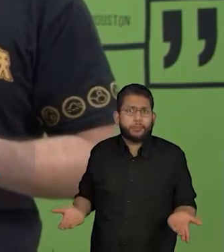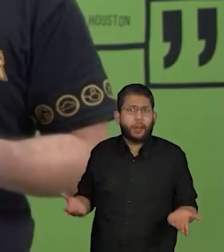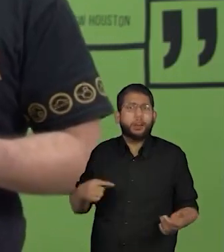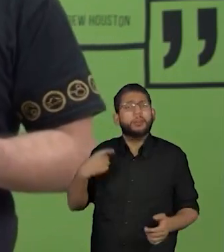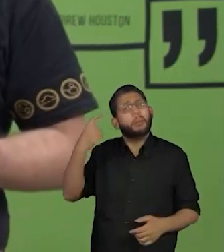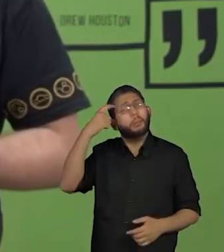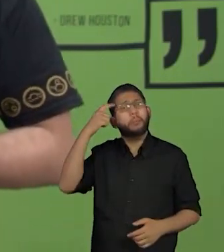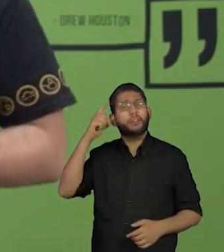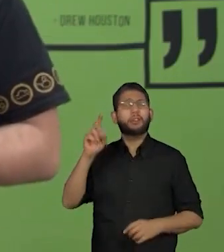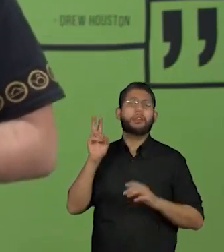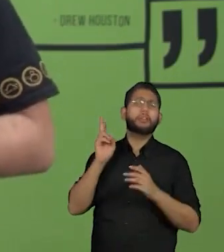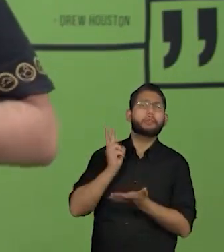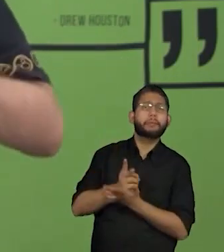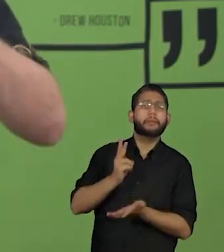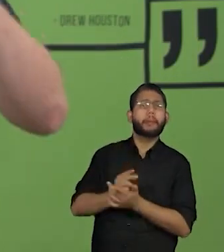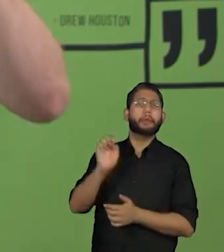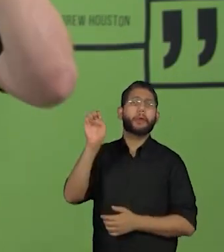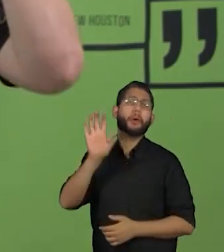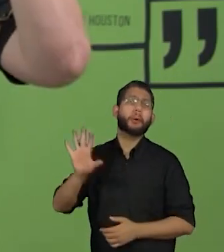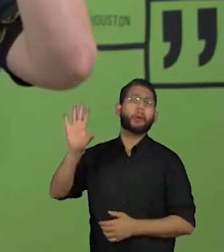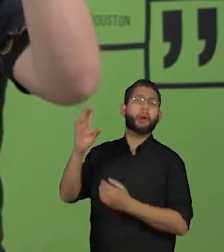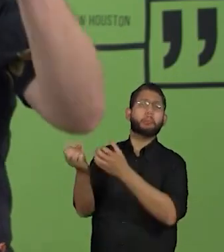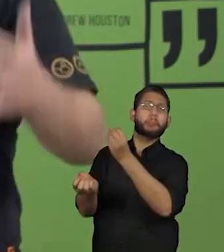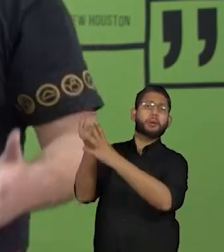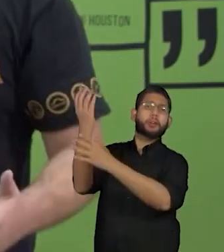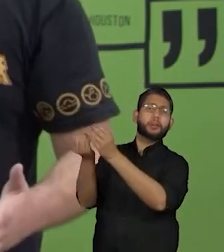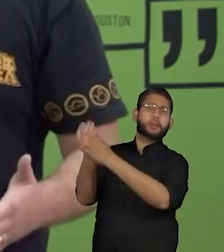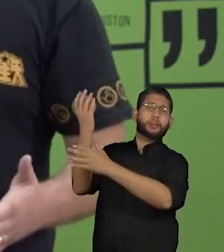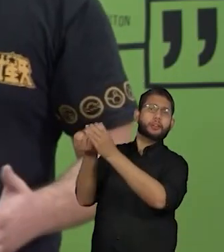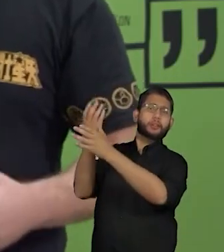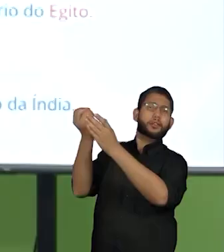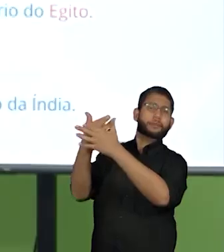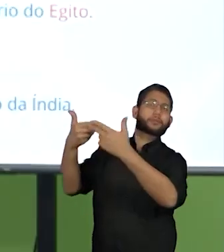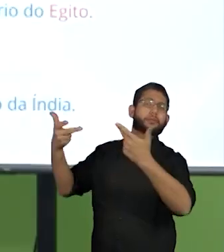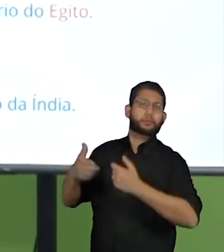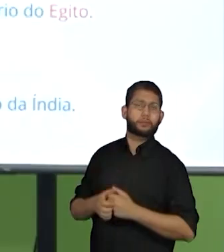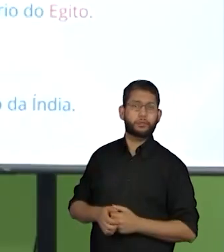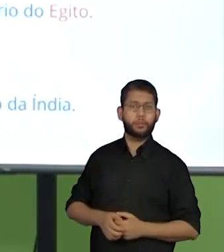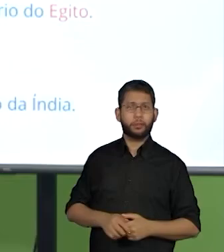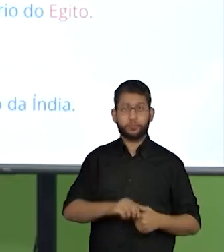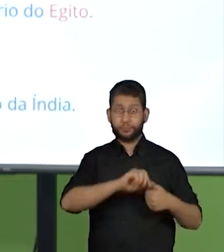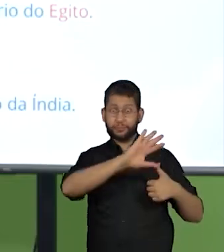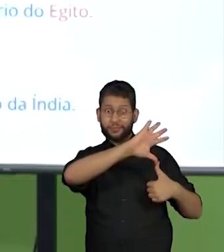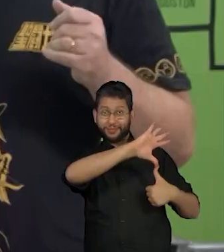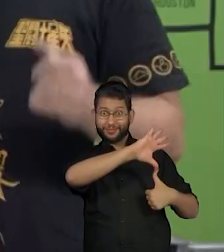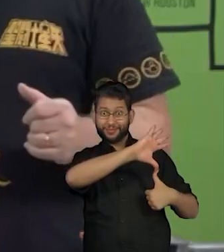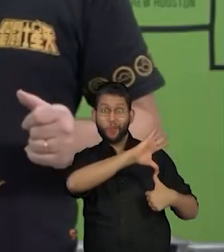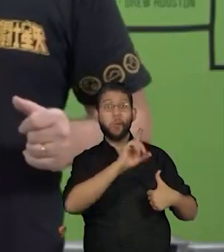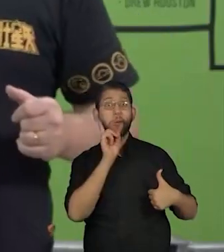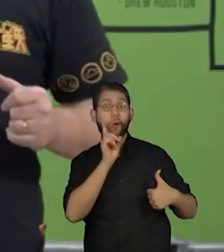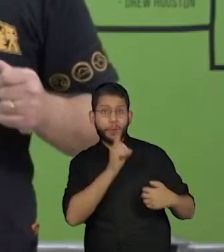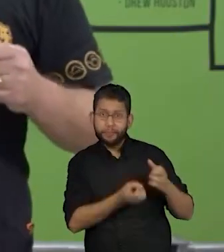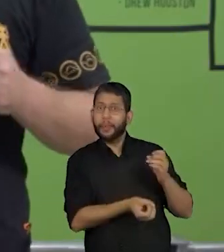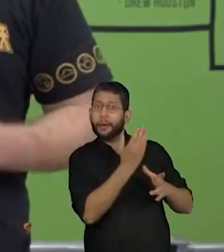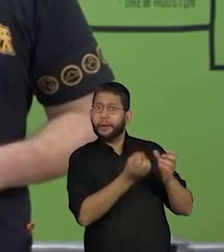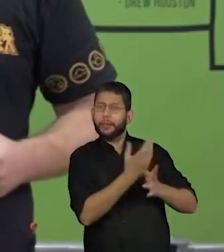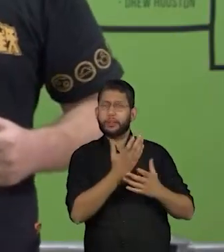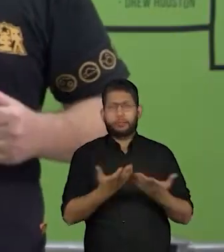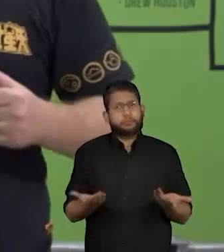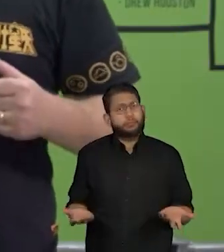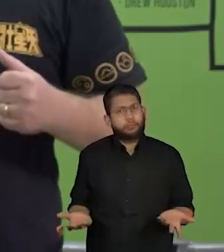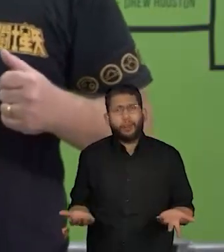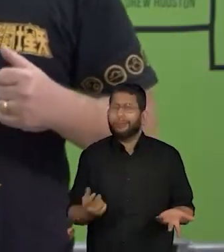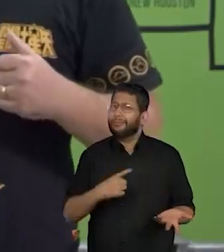a autoria para os europeus, né, os norte-americanos e assim por diante. Outra coisa que eu gostaria de